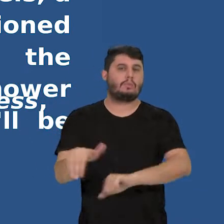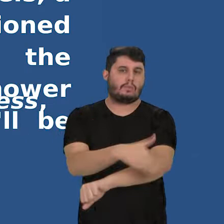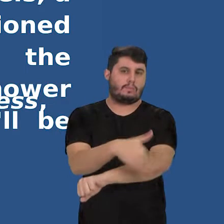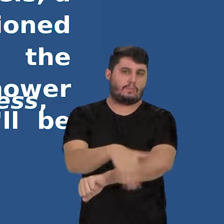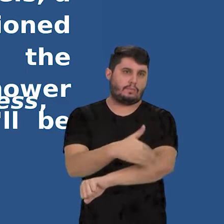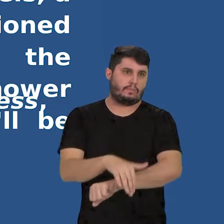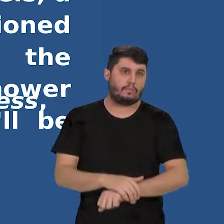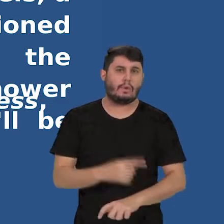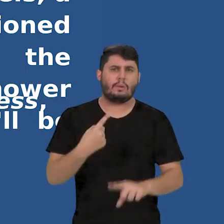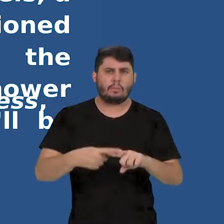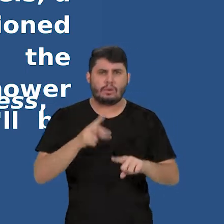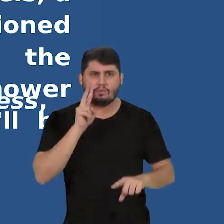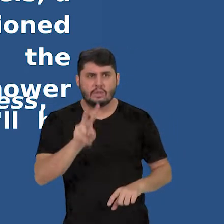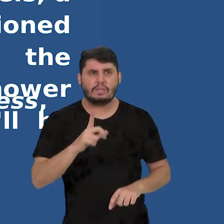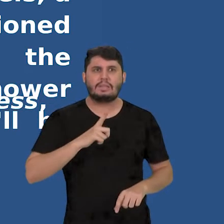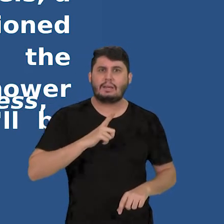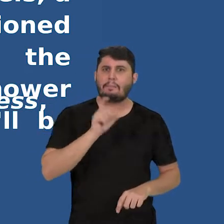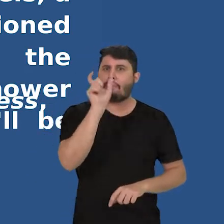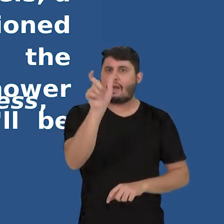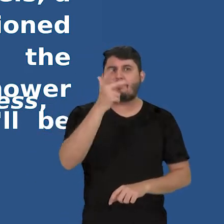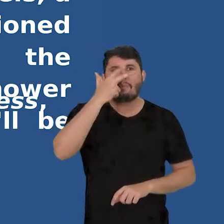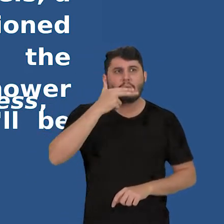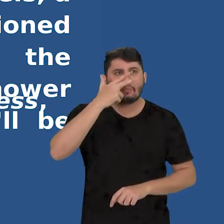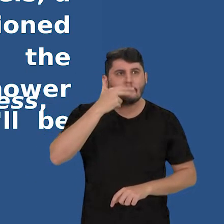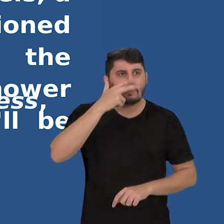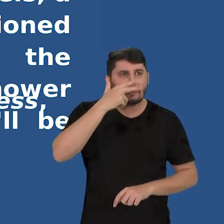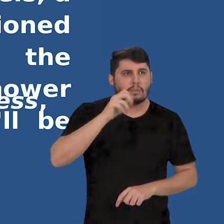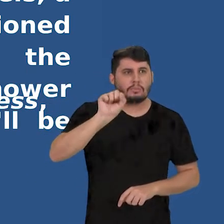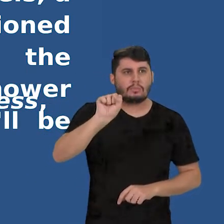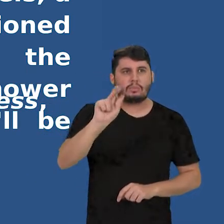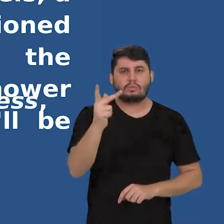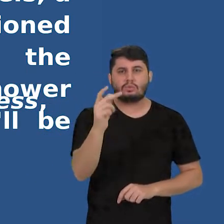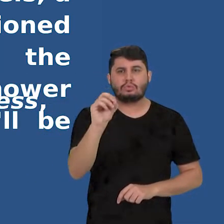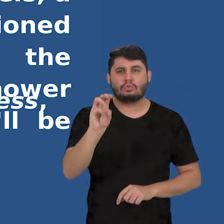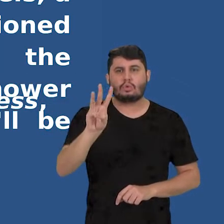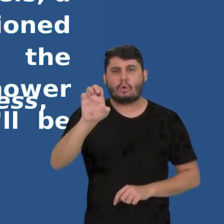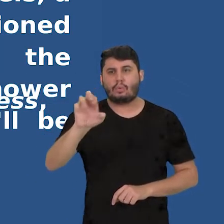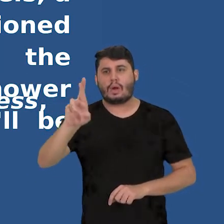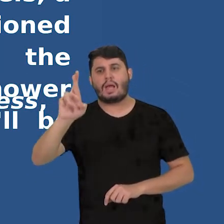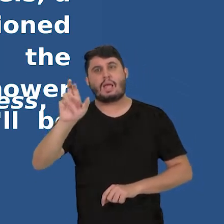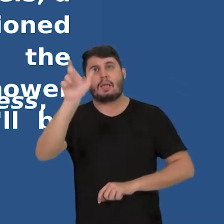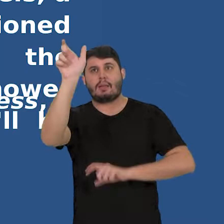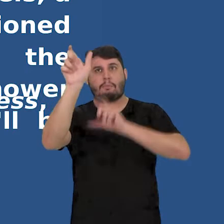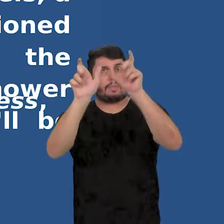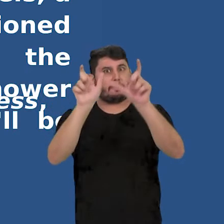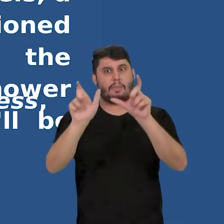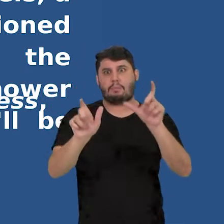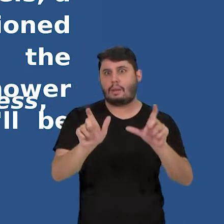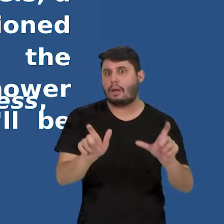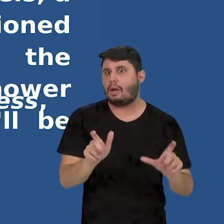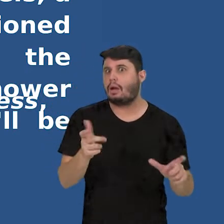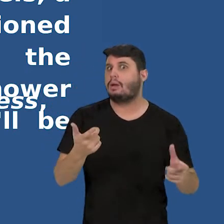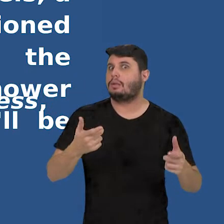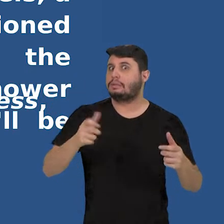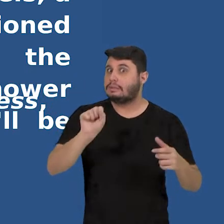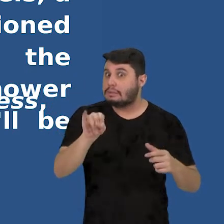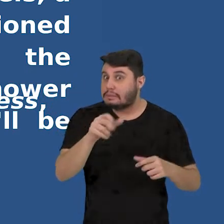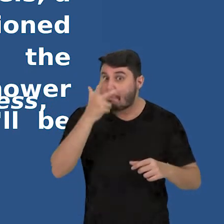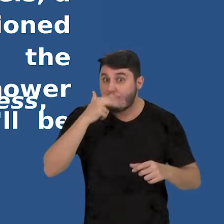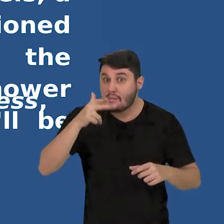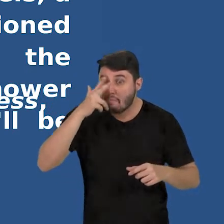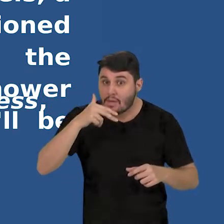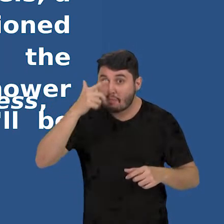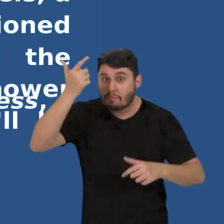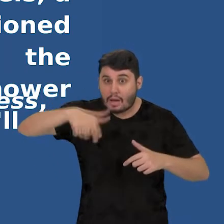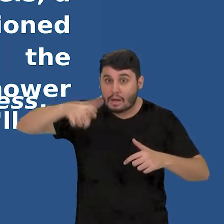Shower aqui no começo, né? Shower de novo aparecendo aqui. Shower três vezes. Então, palavras repetidas, fiquem ligados. Então, essa pessoa teve uma ideia, essa